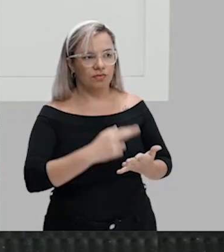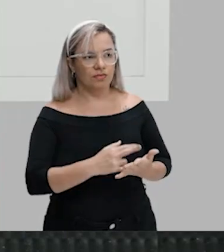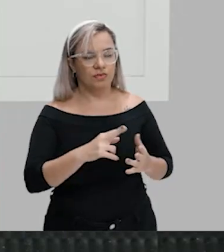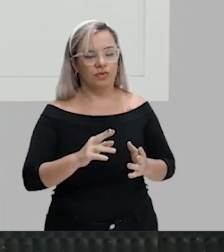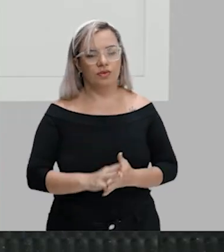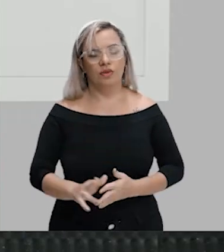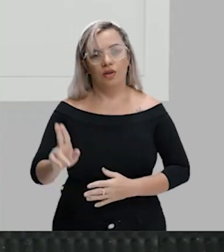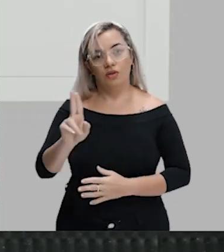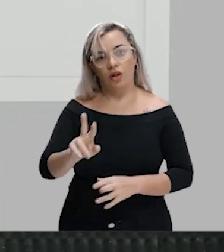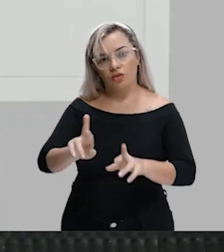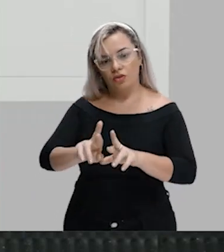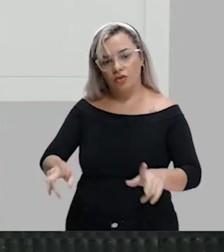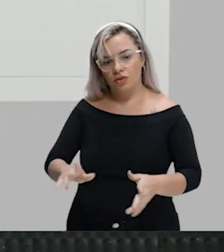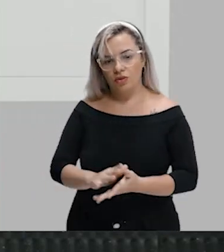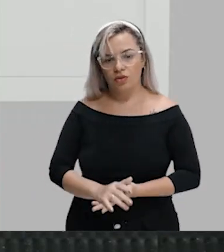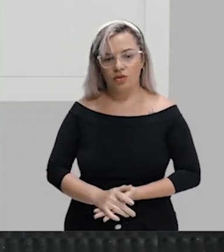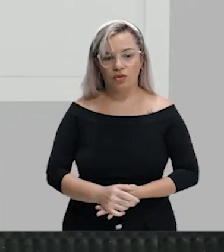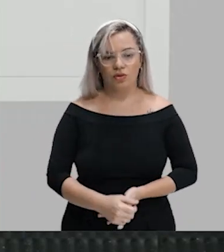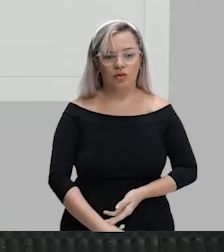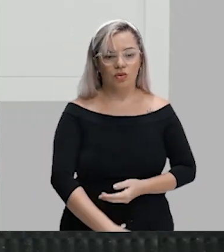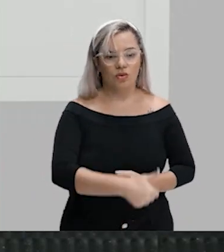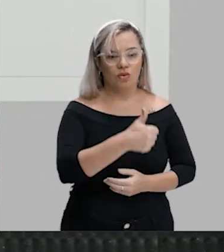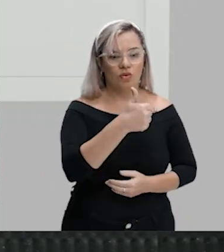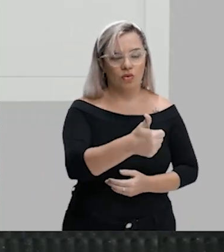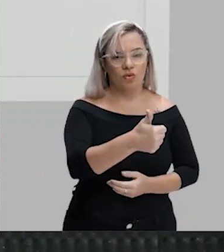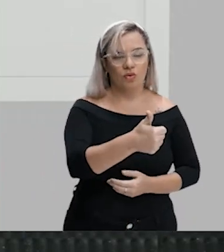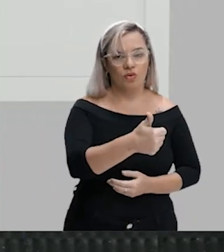Então ele diz o seguinte, ó, que 1 atm